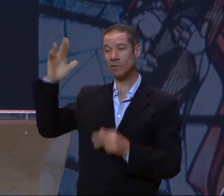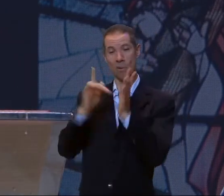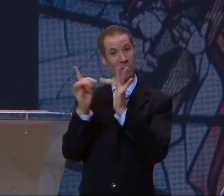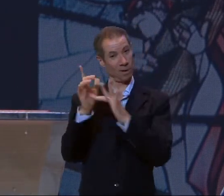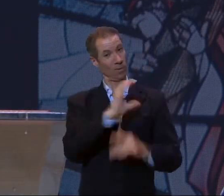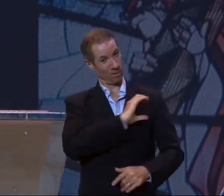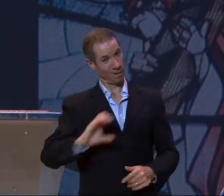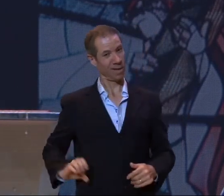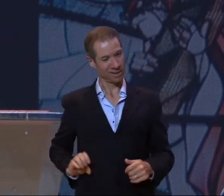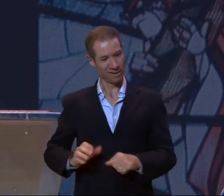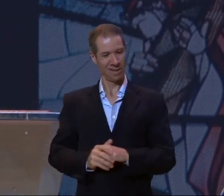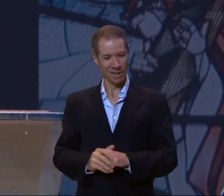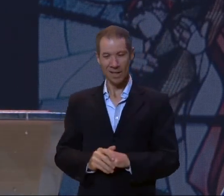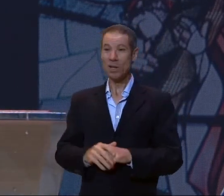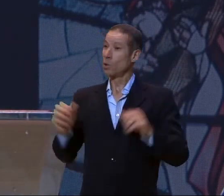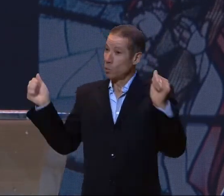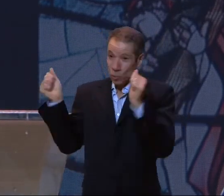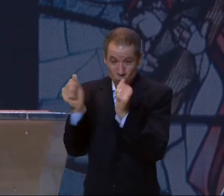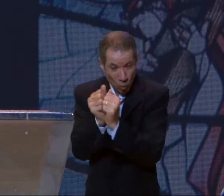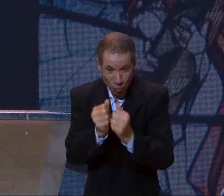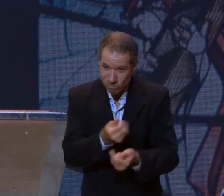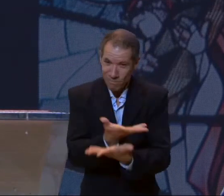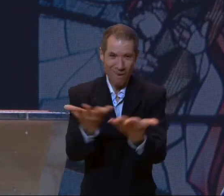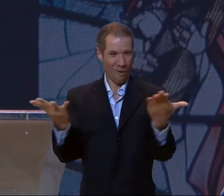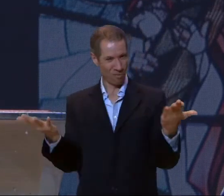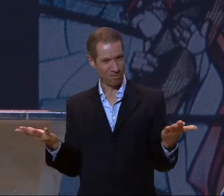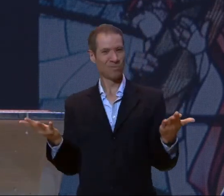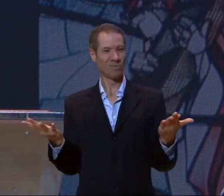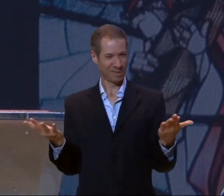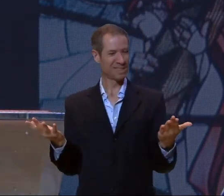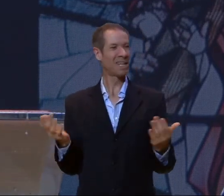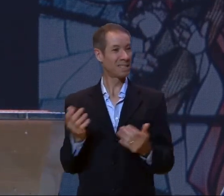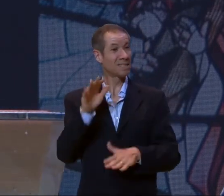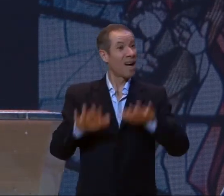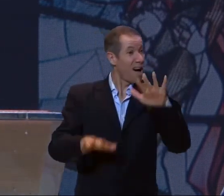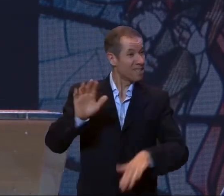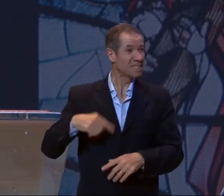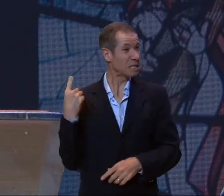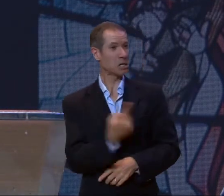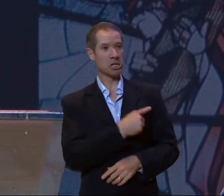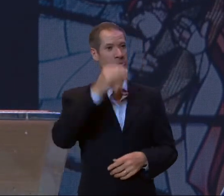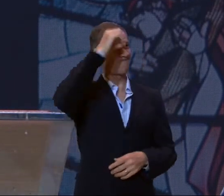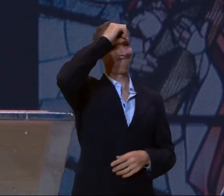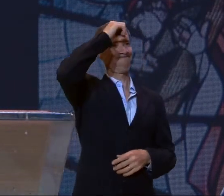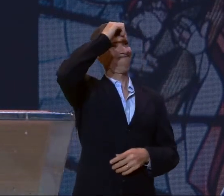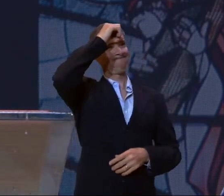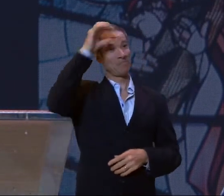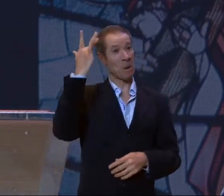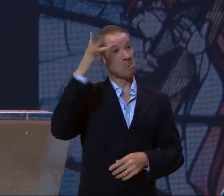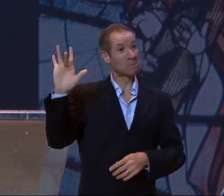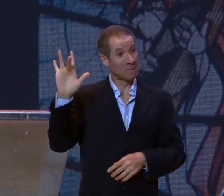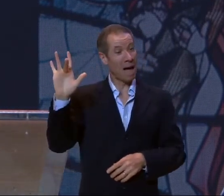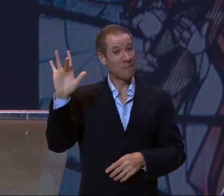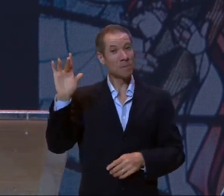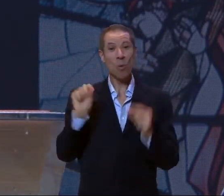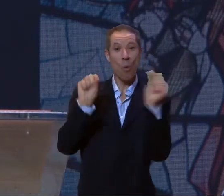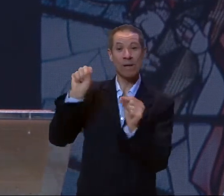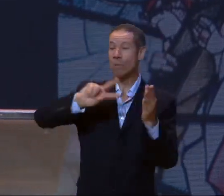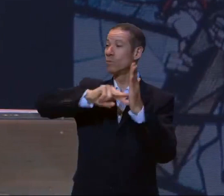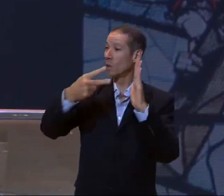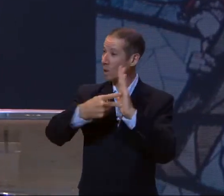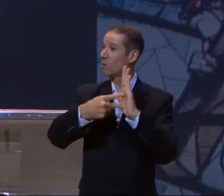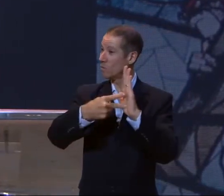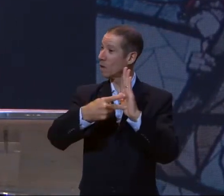Cristo estejam com vocês. Mas às vezes a gente não compreende de fato o que